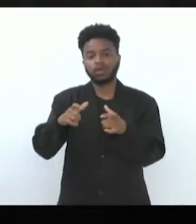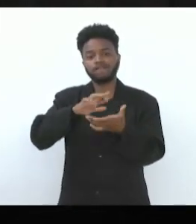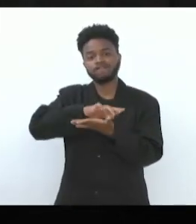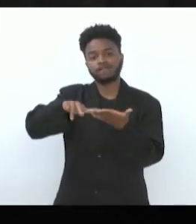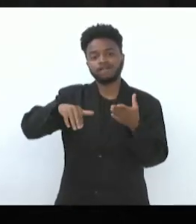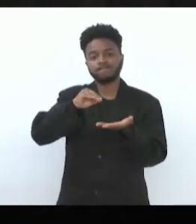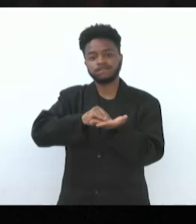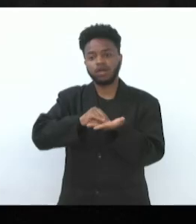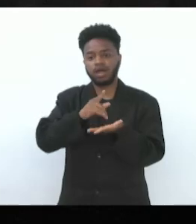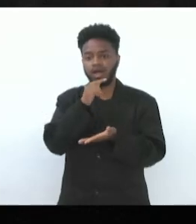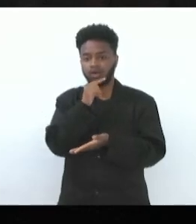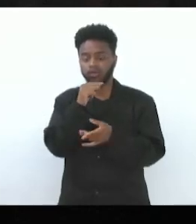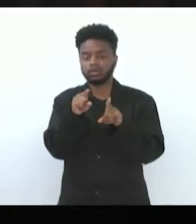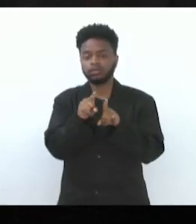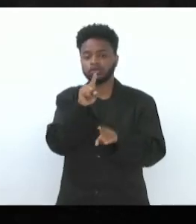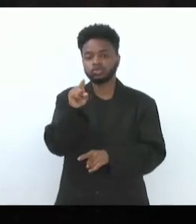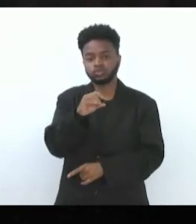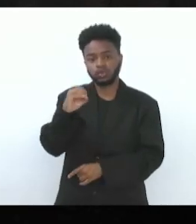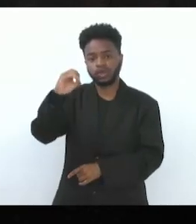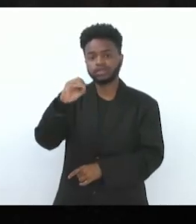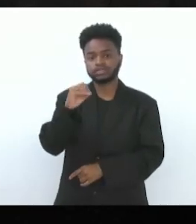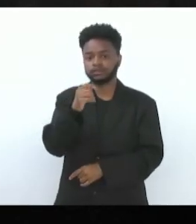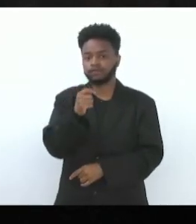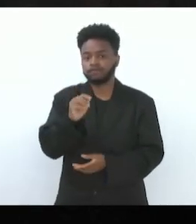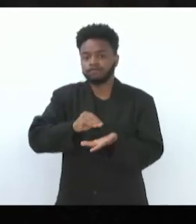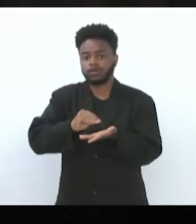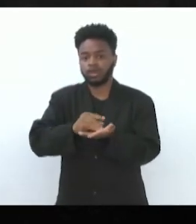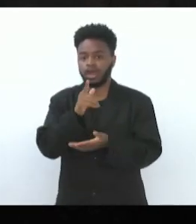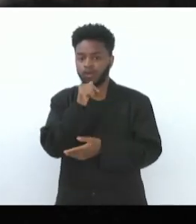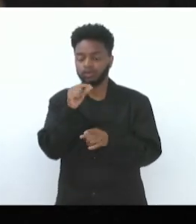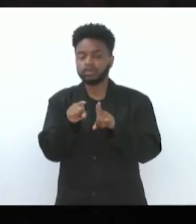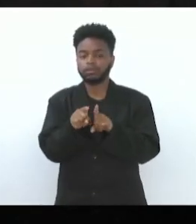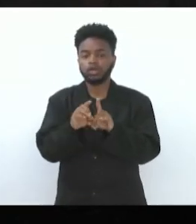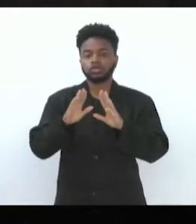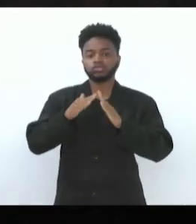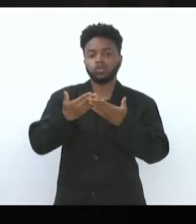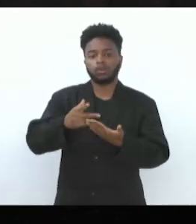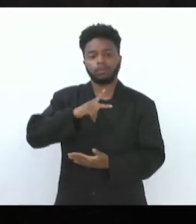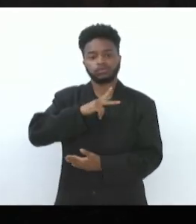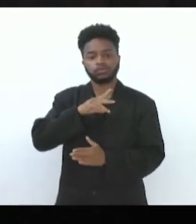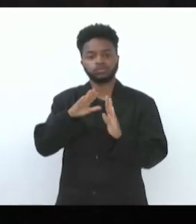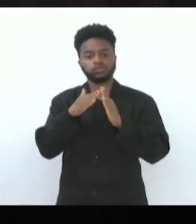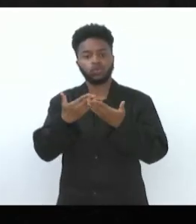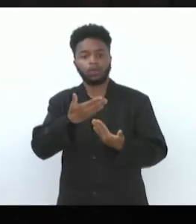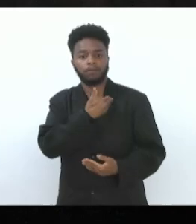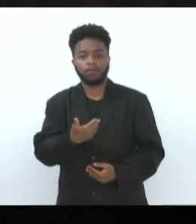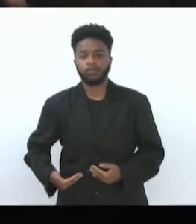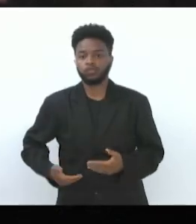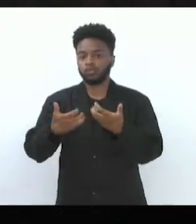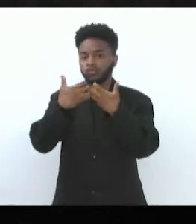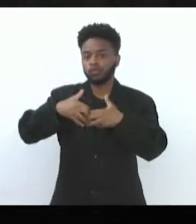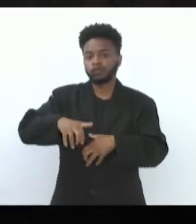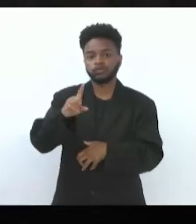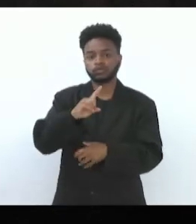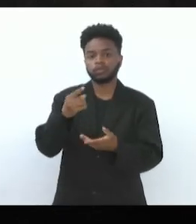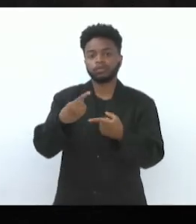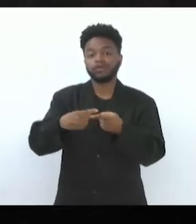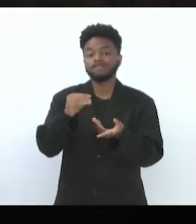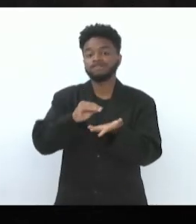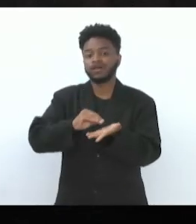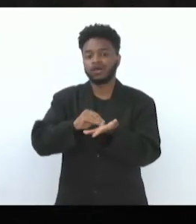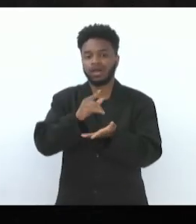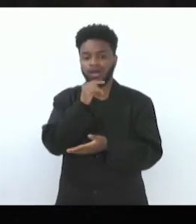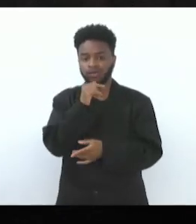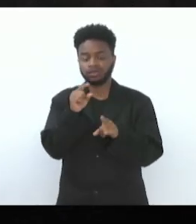Lá na Zona Oeste, tem parte da Zona Oeste que está sem água. Tem escola particular, escola pública, que não está funcionando porque não tem água. E outros